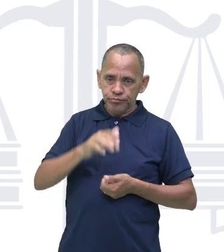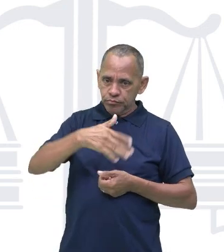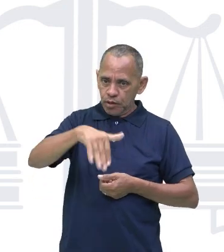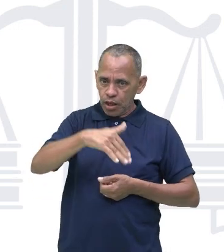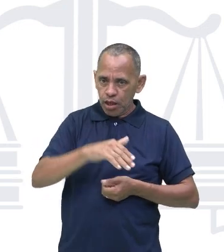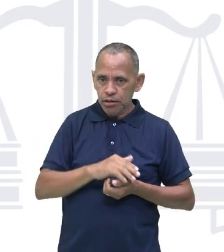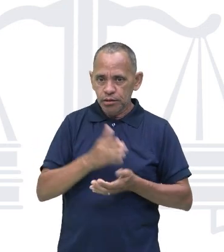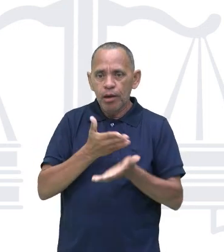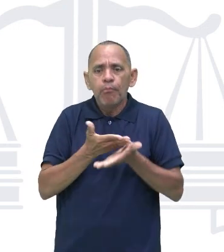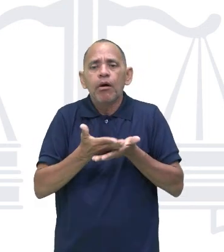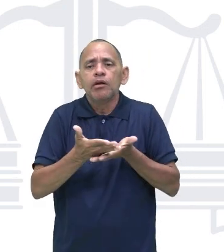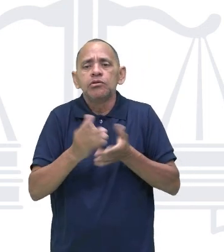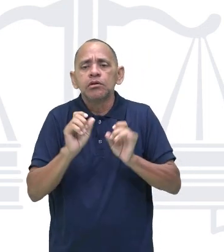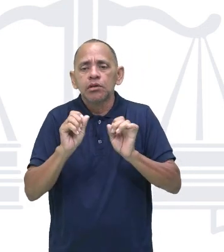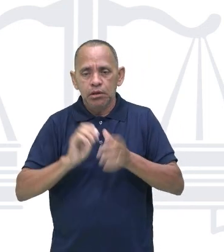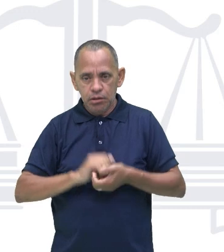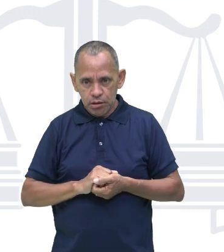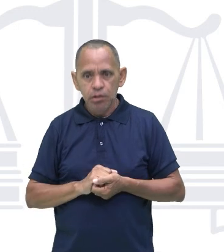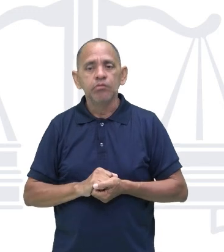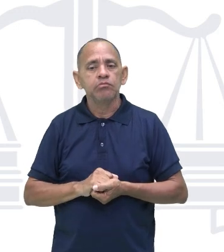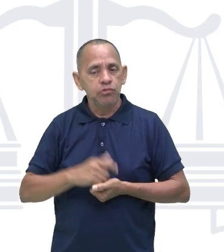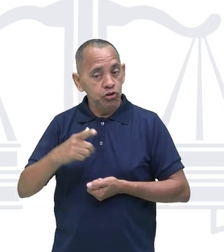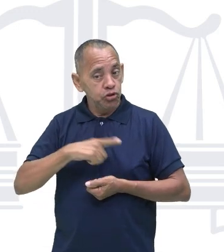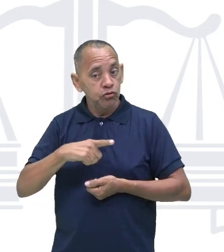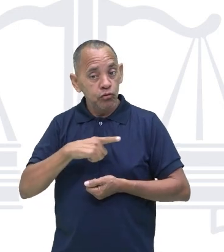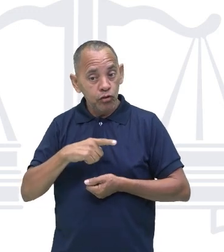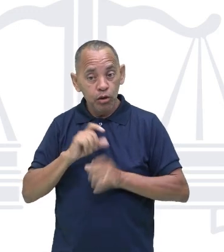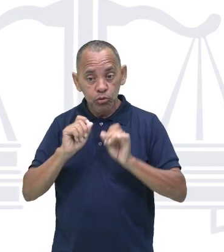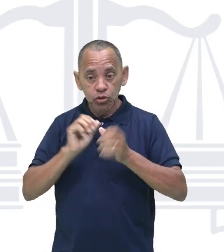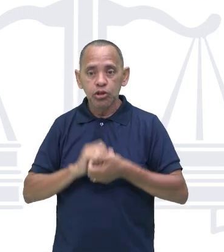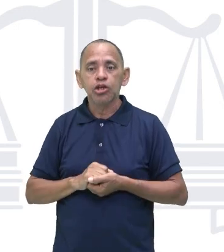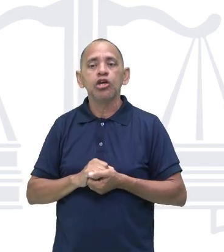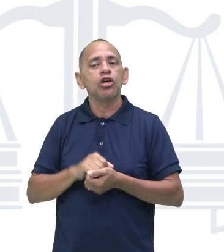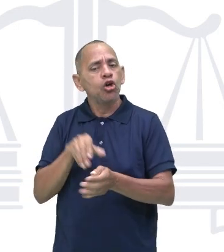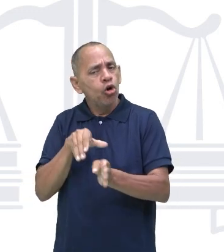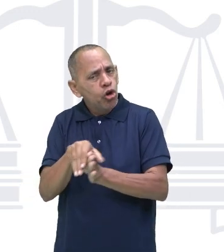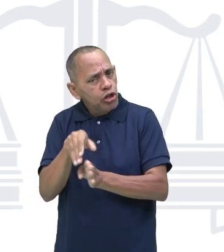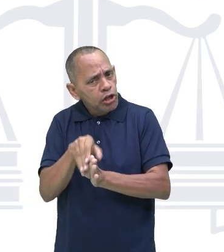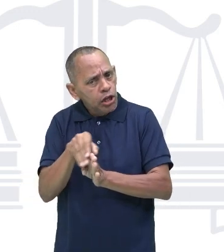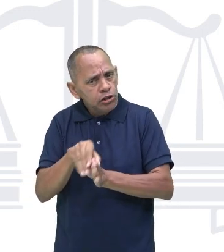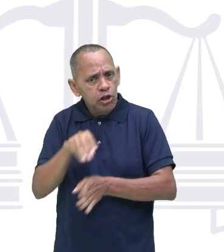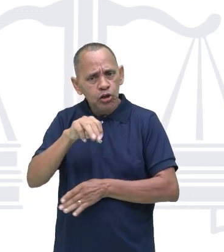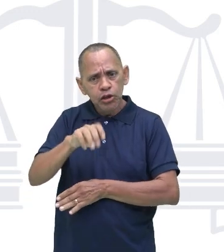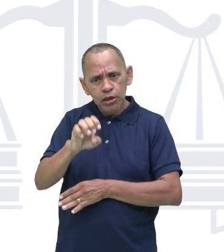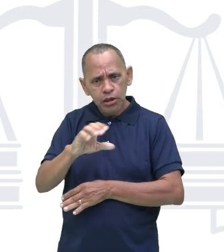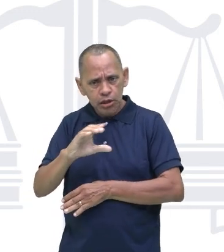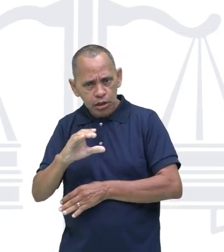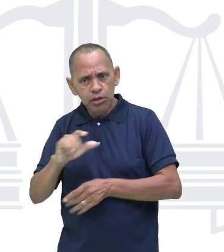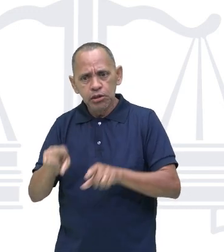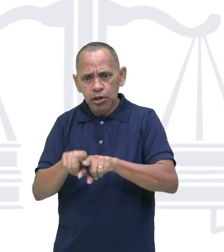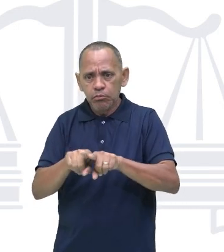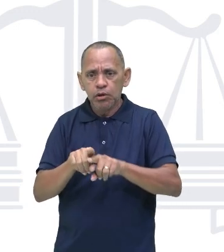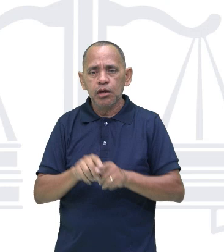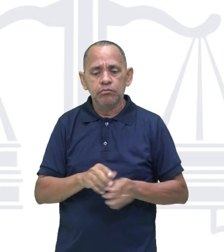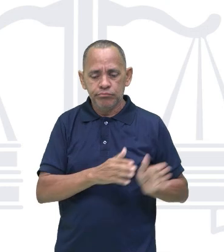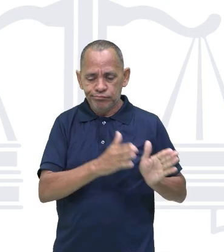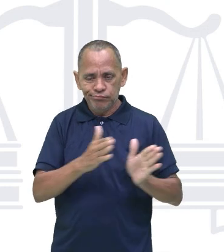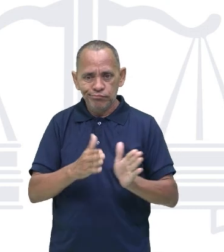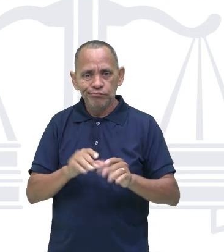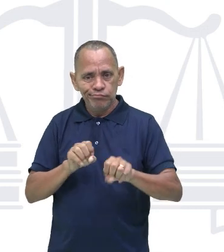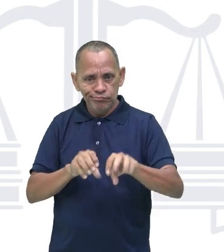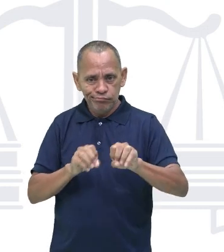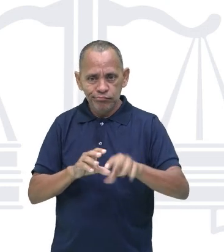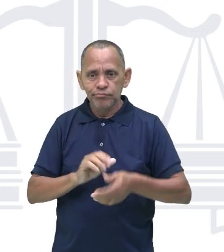do momento que nós recebermos mais orientações do MEC com relação a esta etapa de ensino, nós estaremos passando. Na